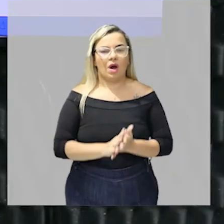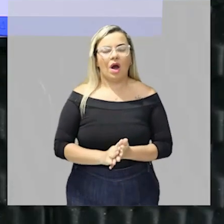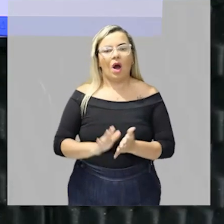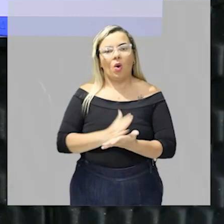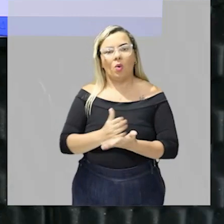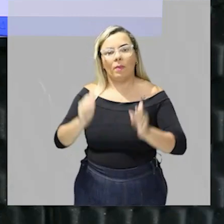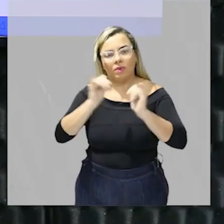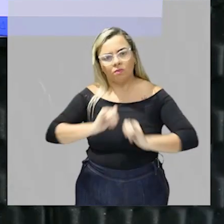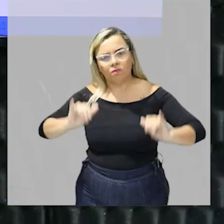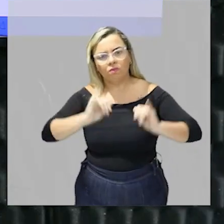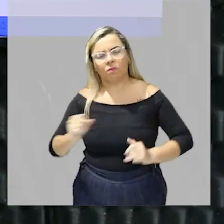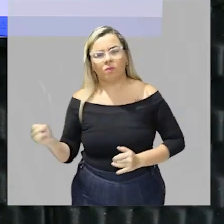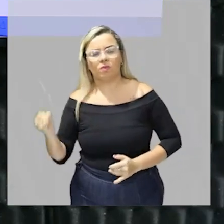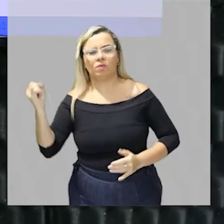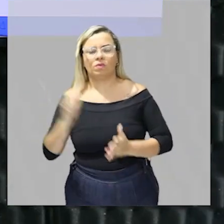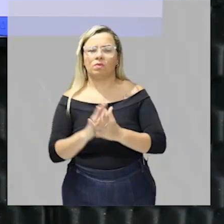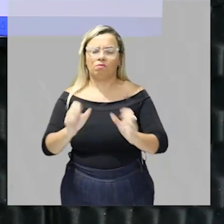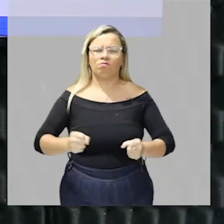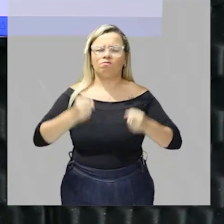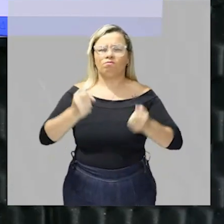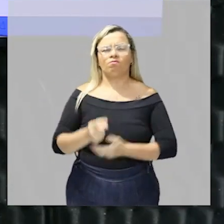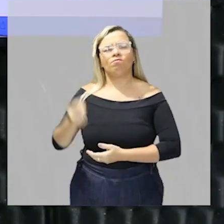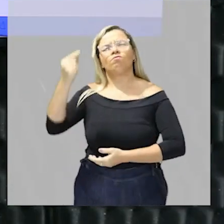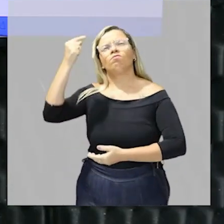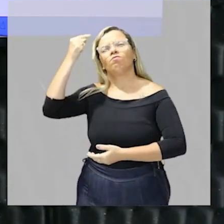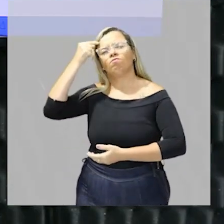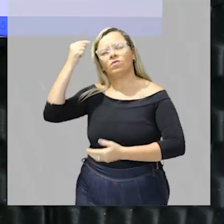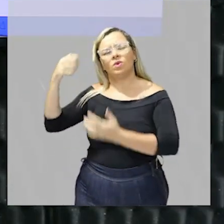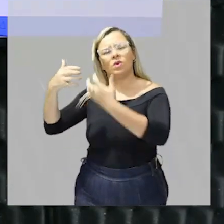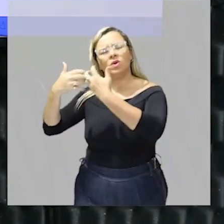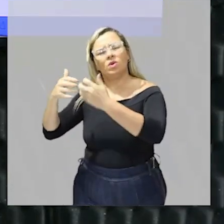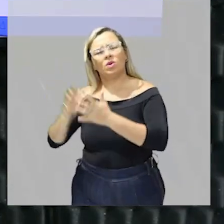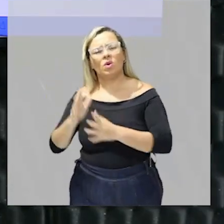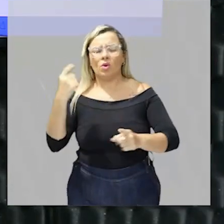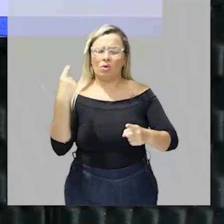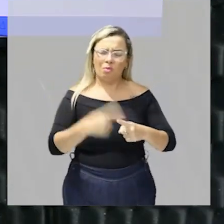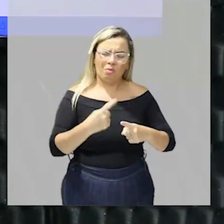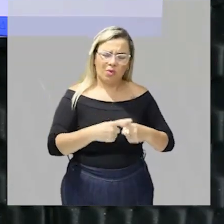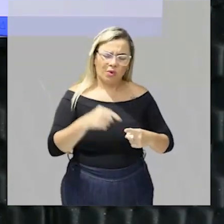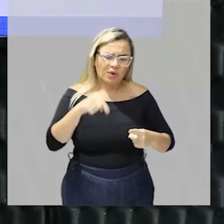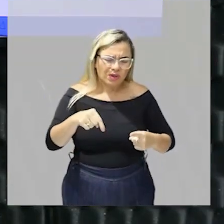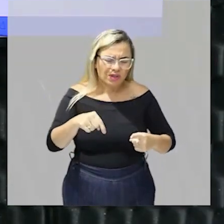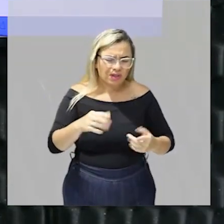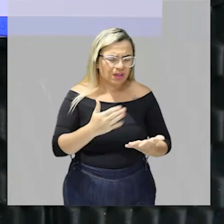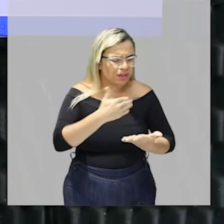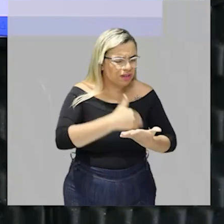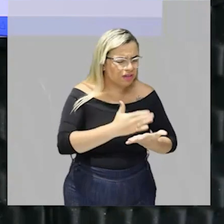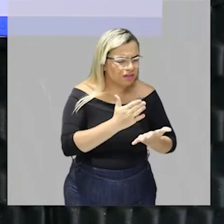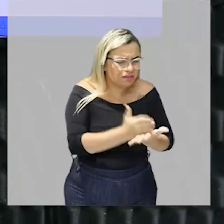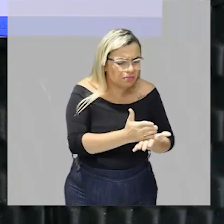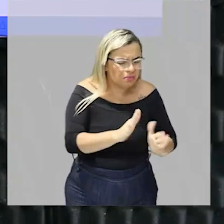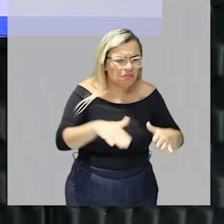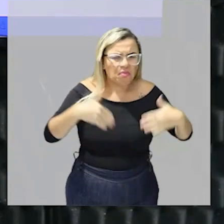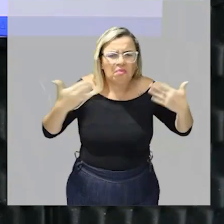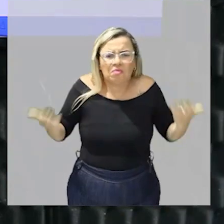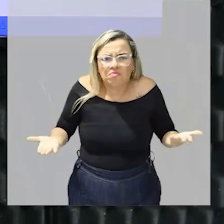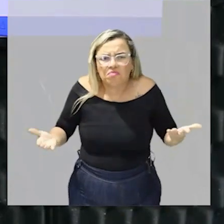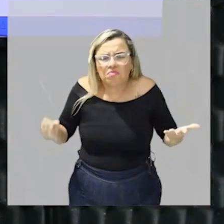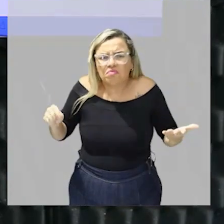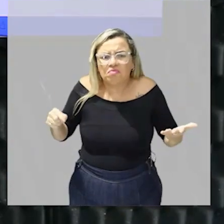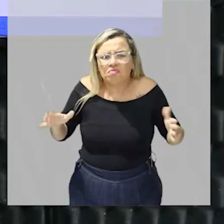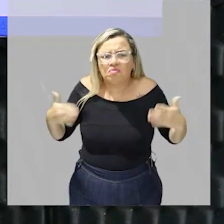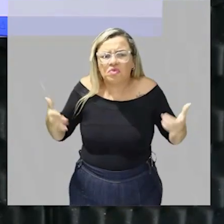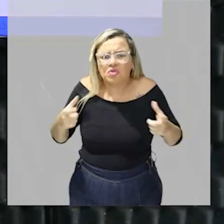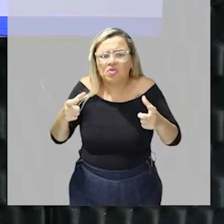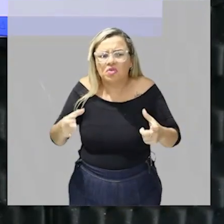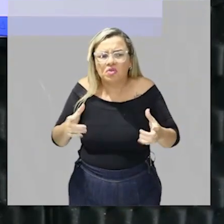importantes para que a gente possa pensar o porquê desse bolo e de onde é que esse bolo está vindo.